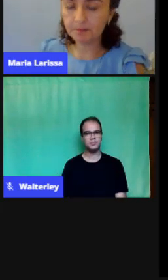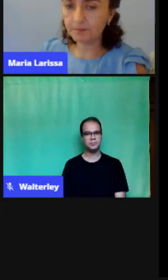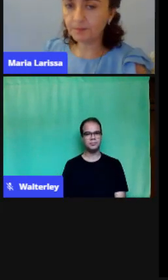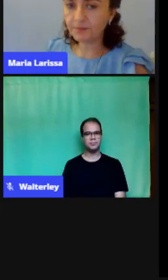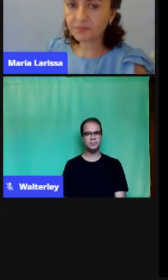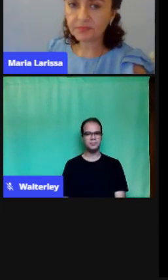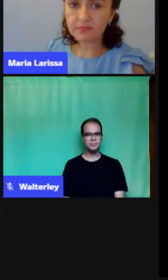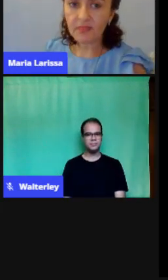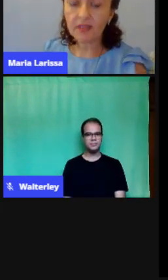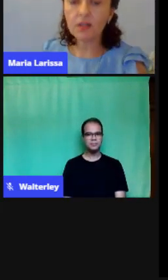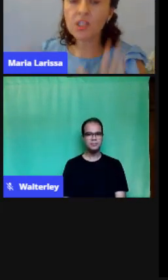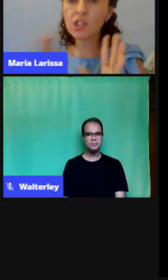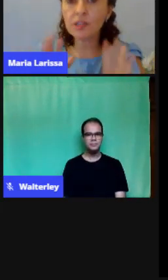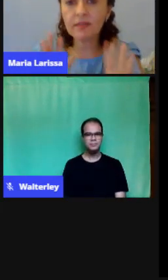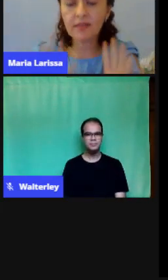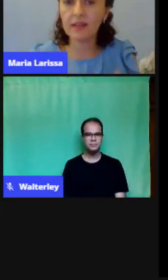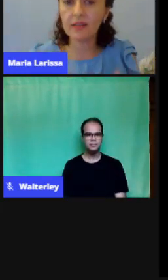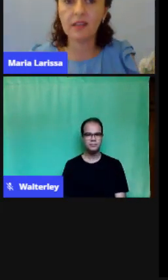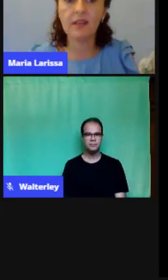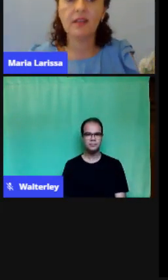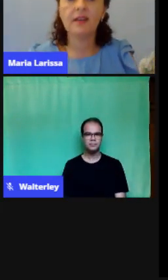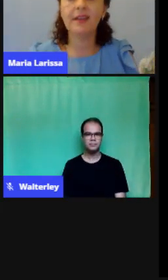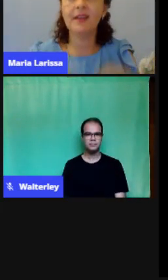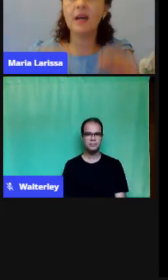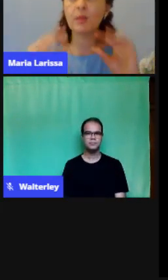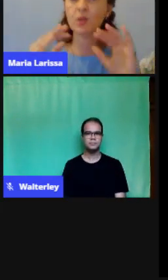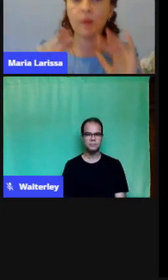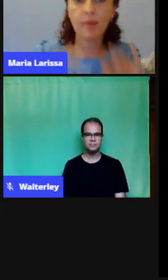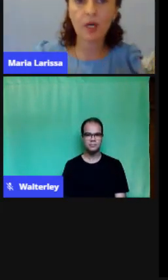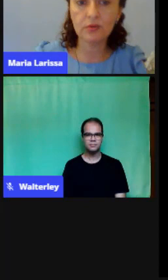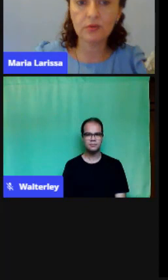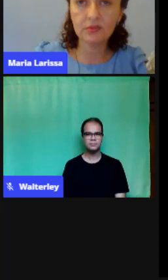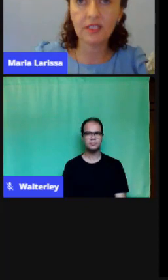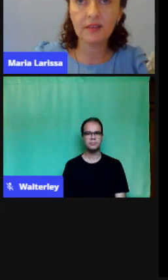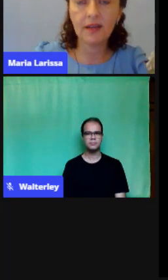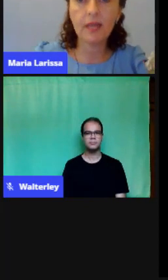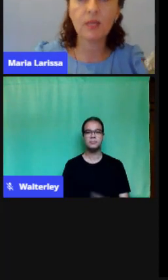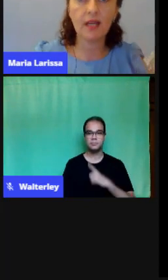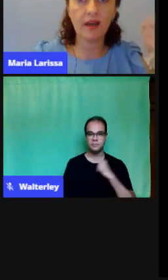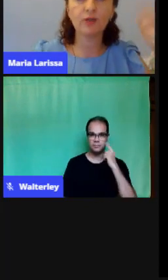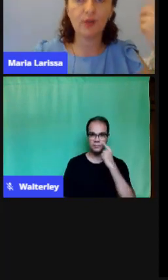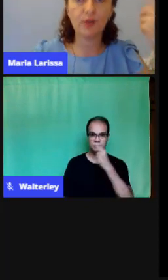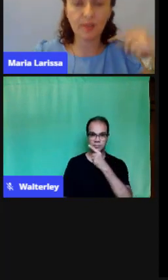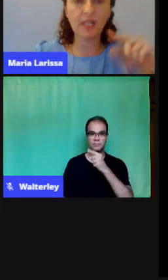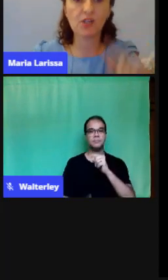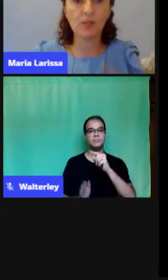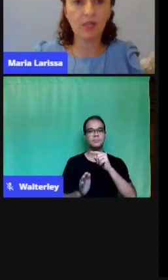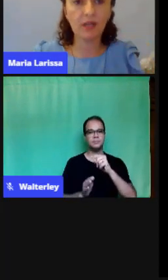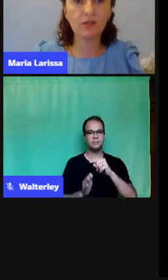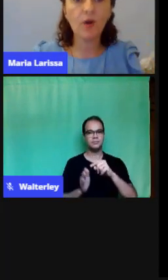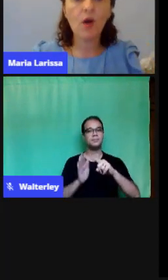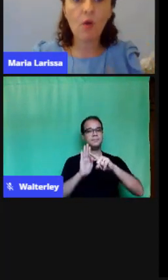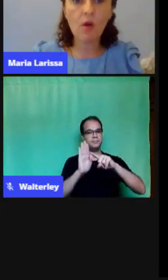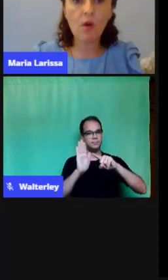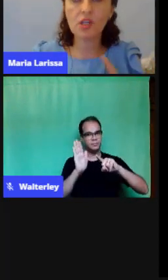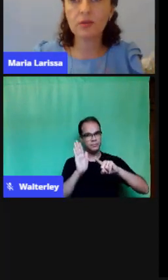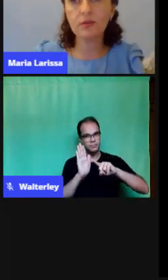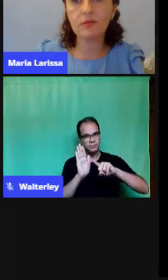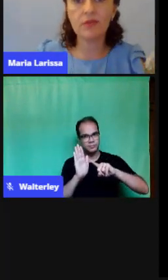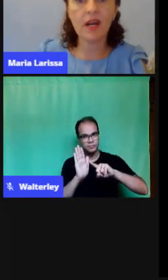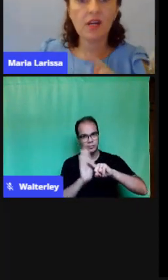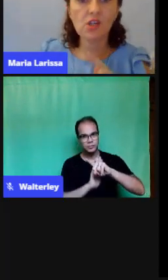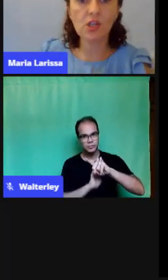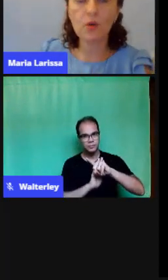favor. Então, a gente tem aqui, criamos uma pergunta, lembra lá do nosso planejamento,